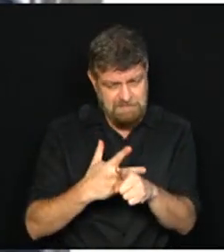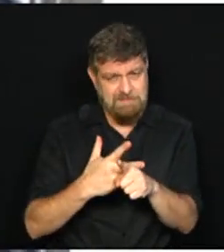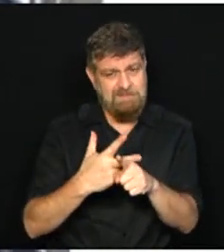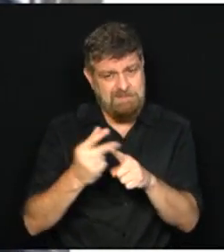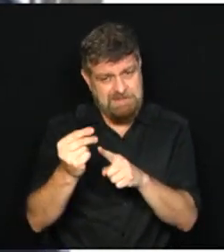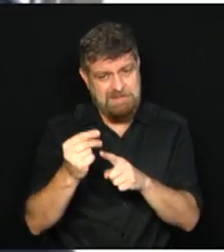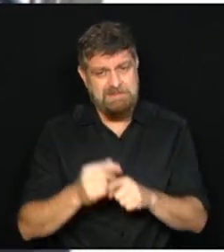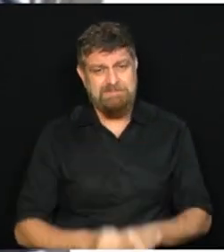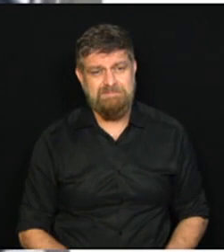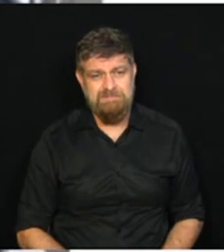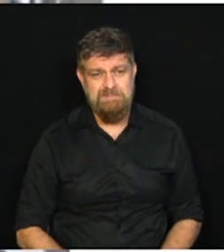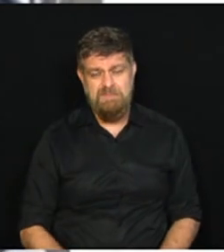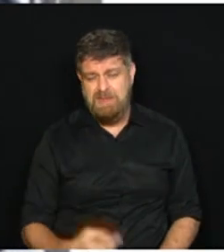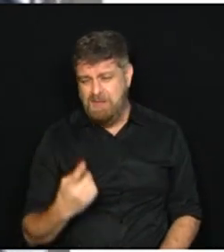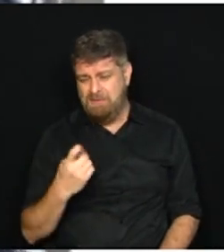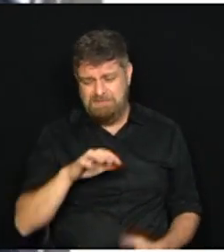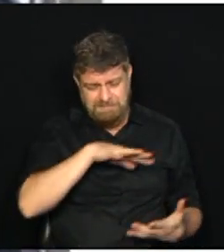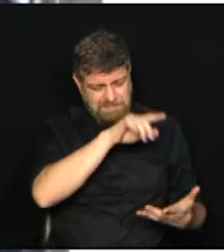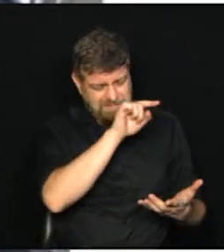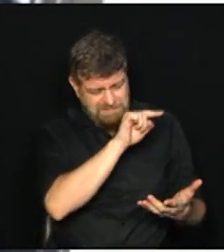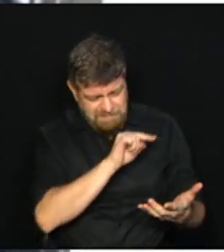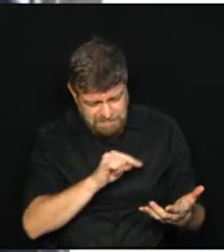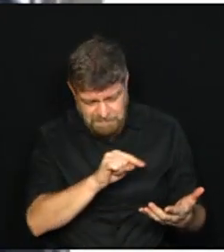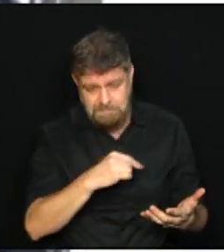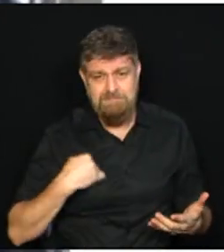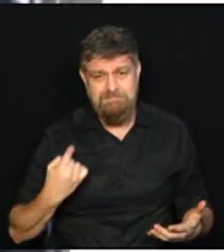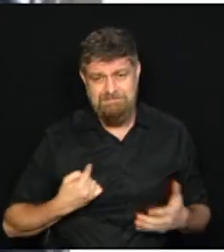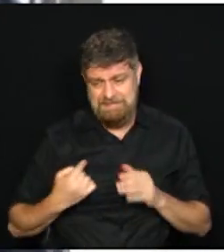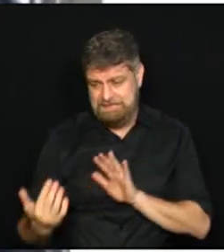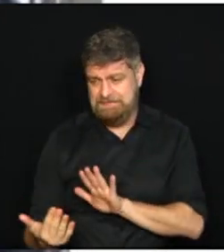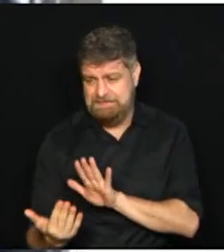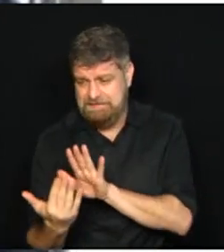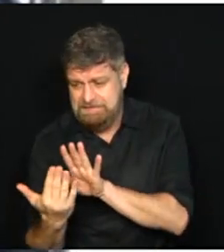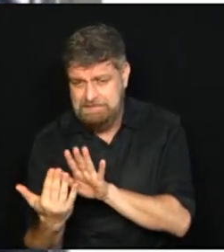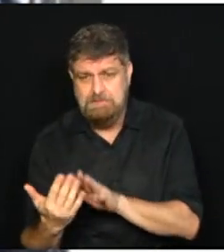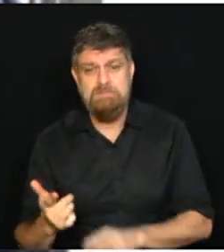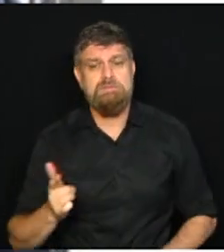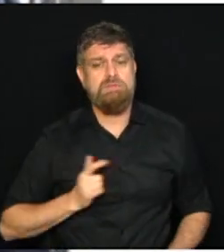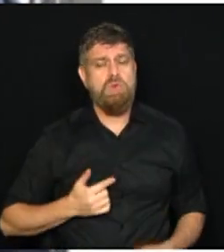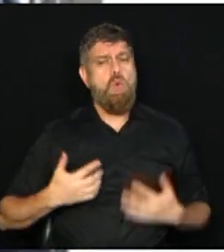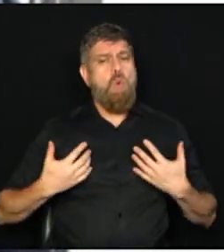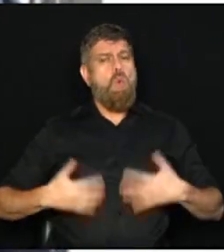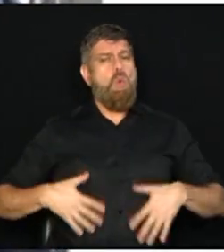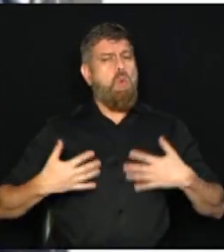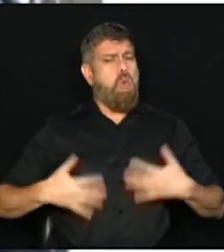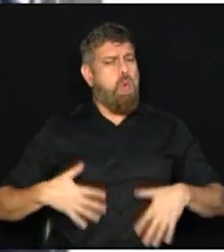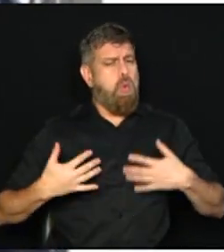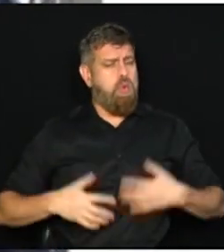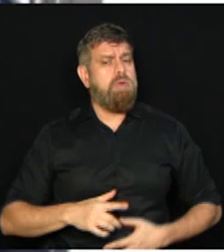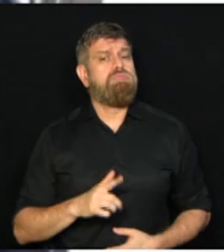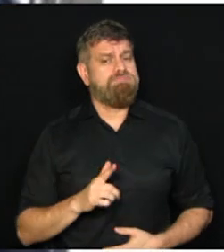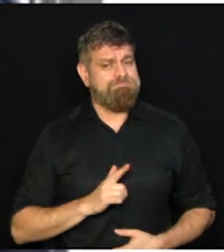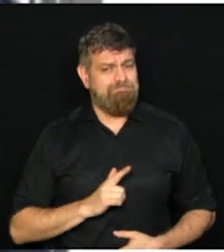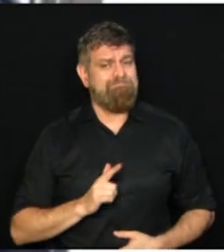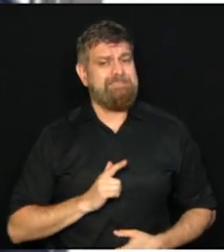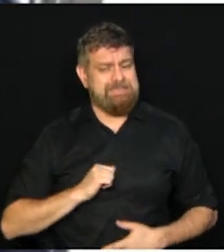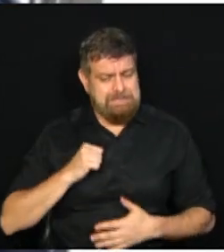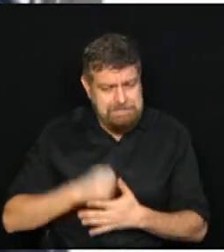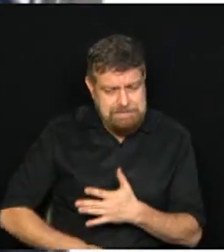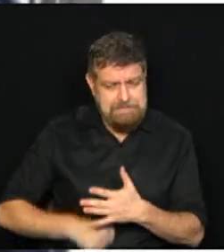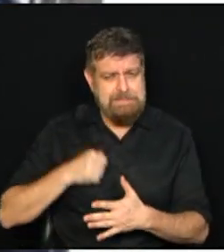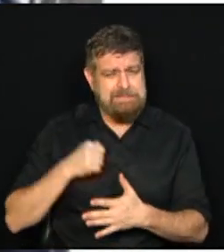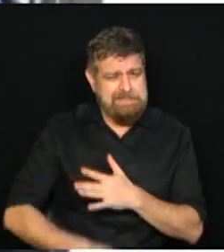única pandemia, acho que todo mundo aqui enfrentou, e realmente está sendo uma luta